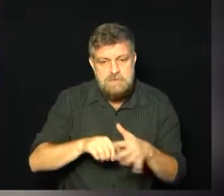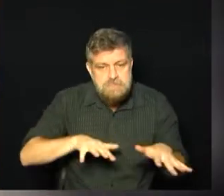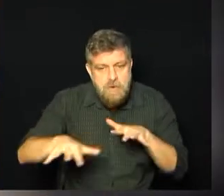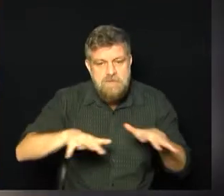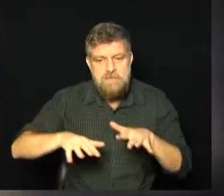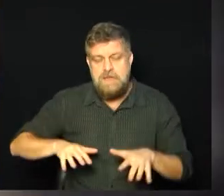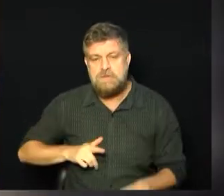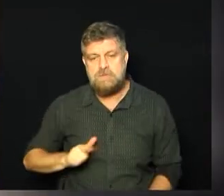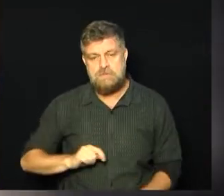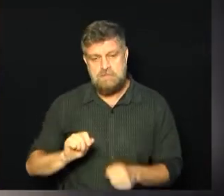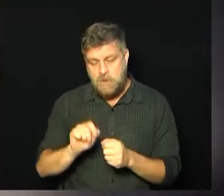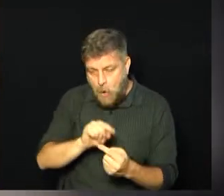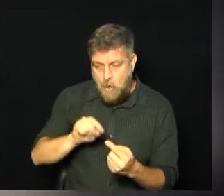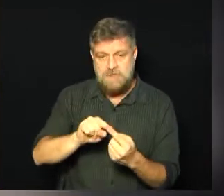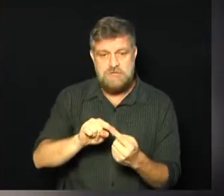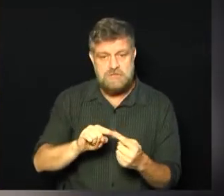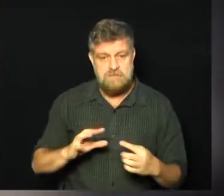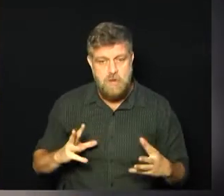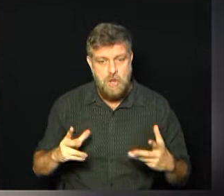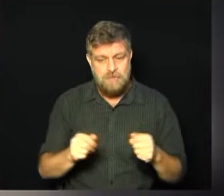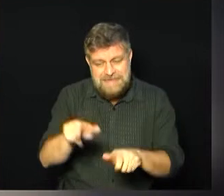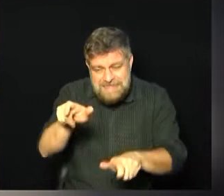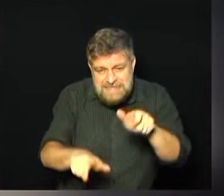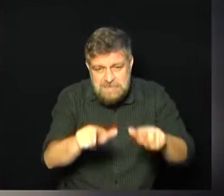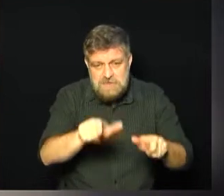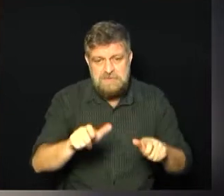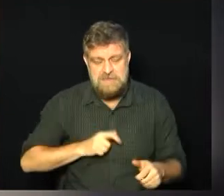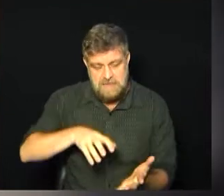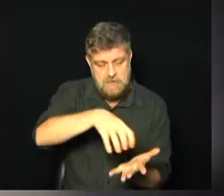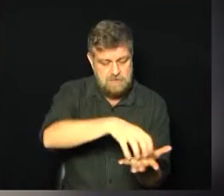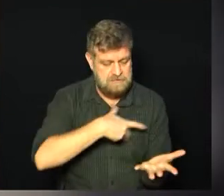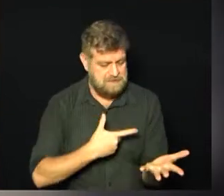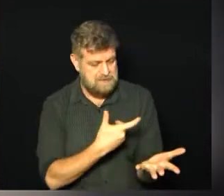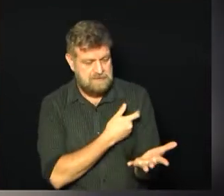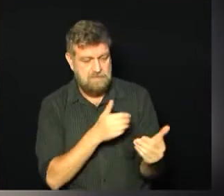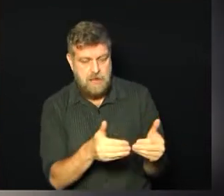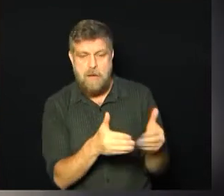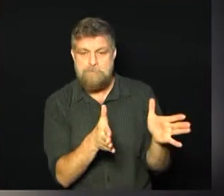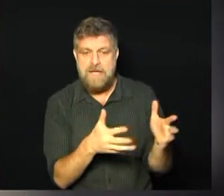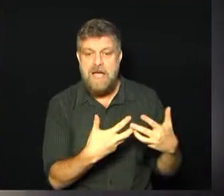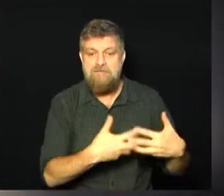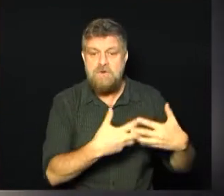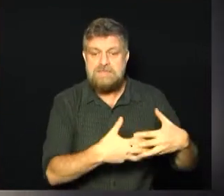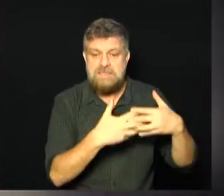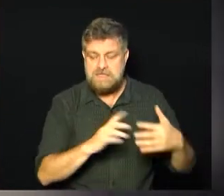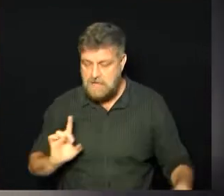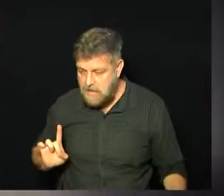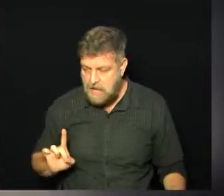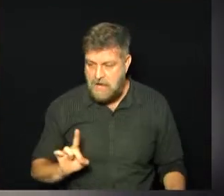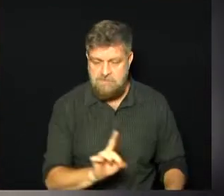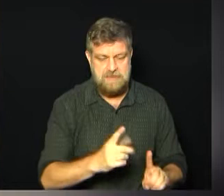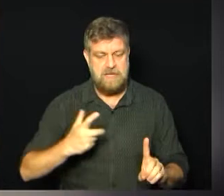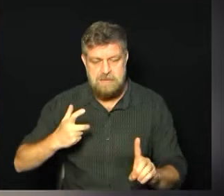uma mobilização para que as pessoas tenham as unidades básicas de saúde abertas e possam retomar e fazer a